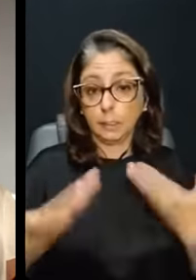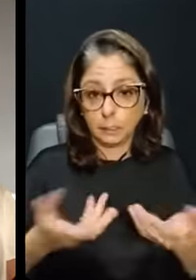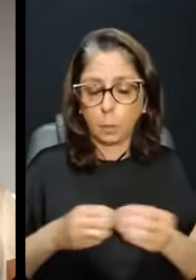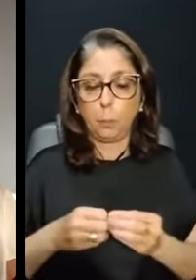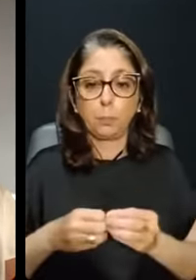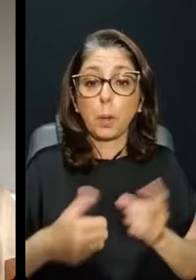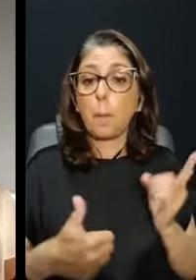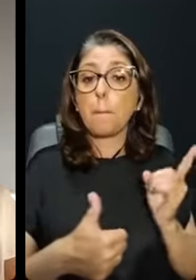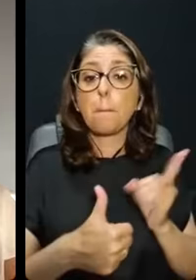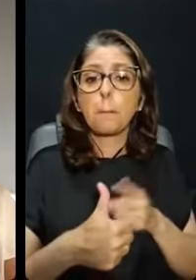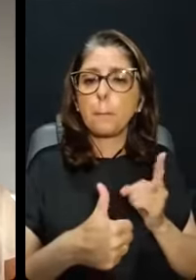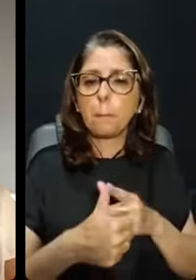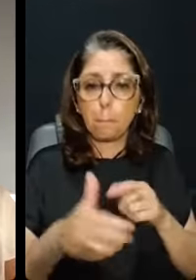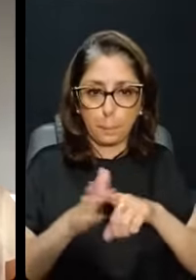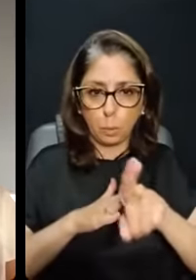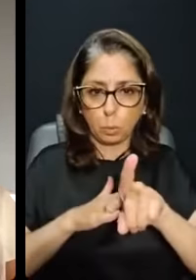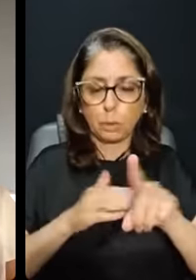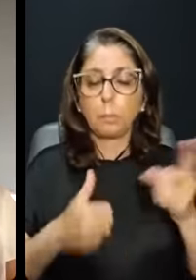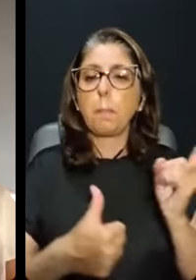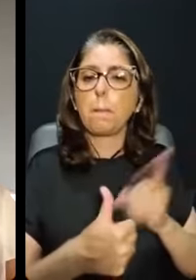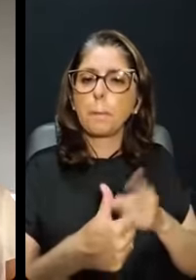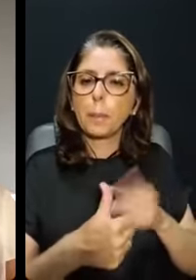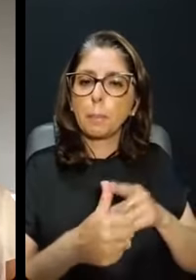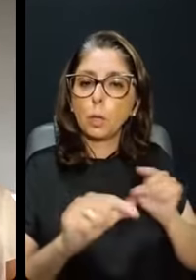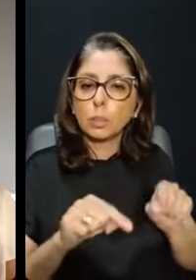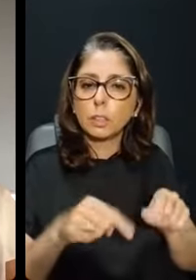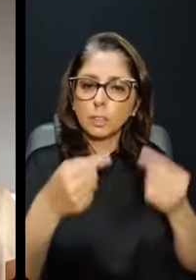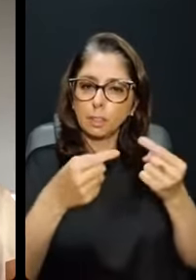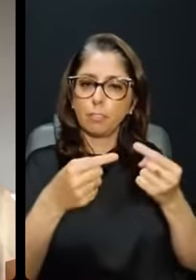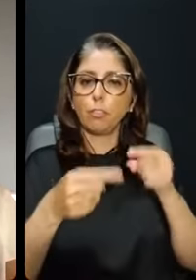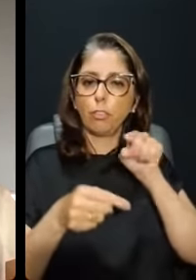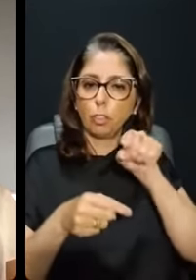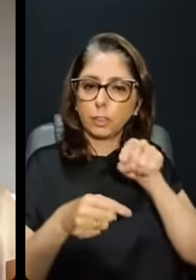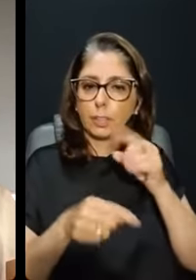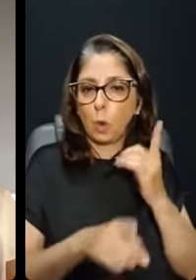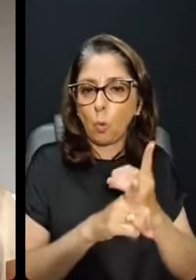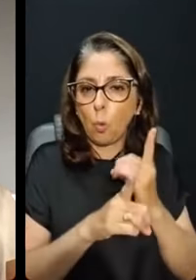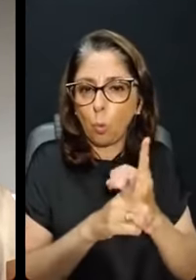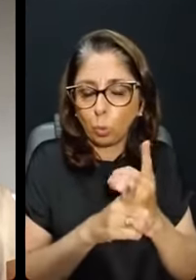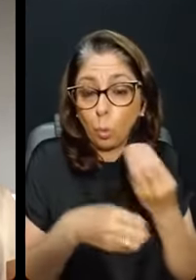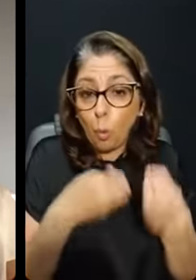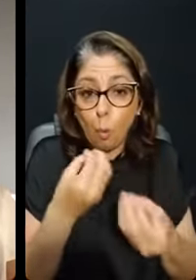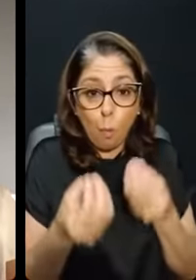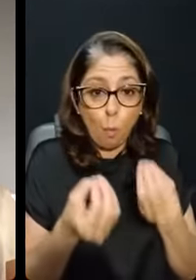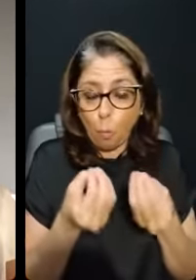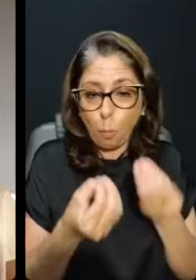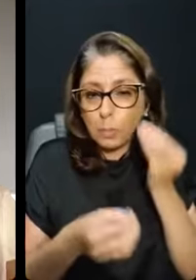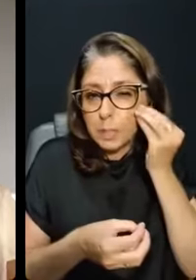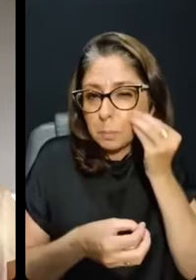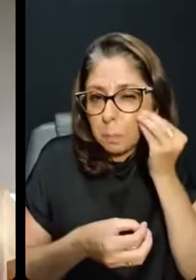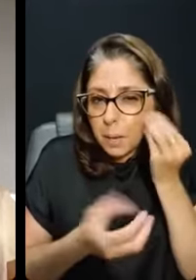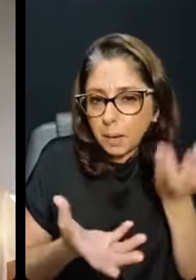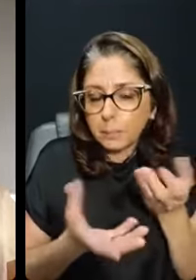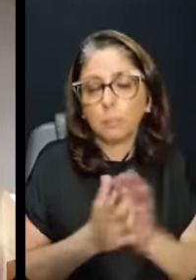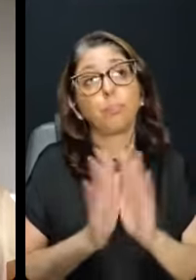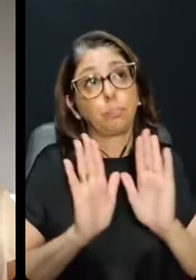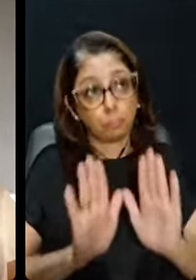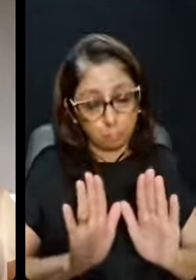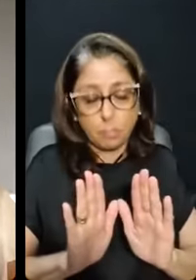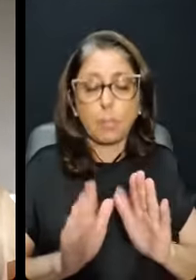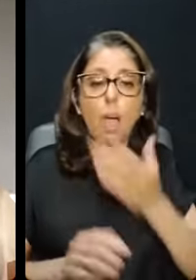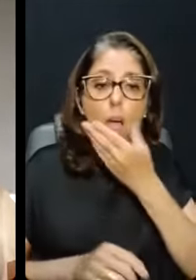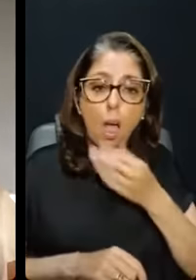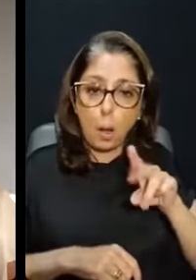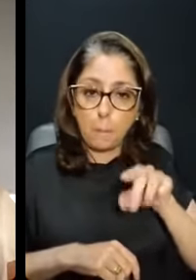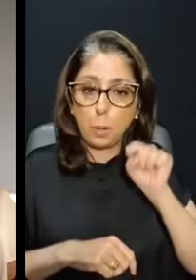primeiro desafio? Você, acho que é claro, né, que a vivência com teu irmão, que as necessidades dele